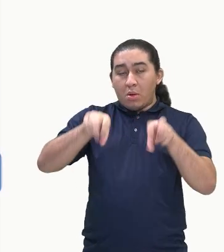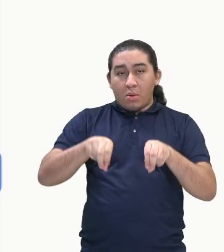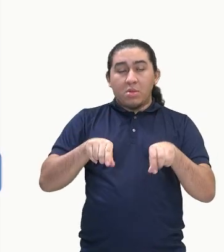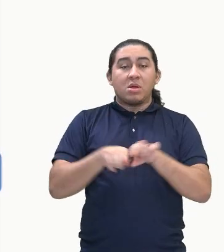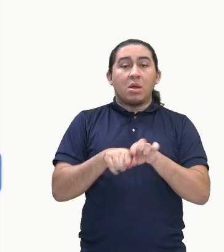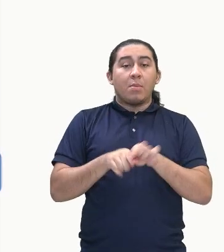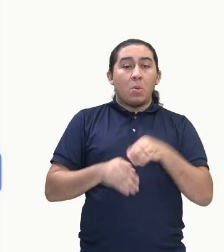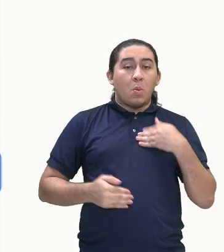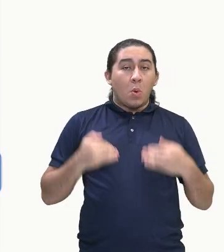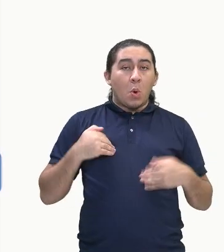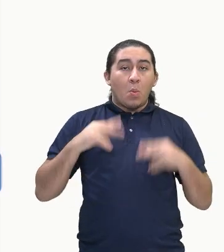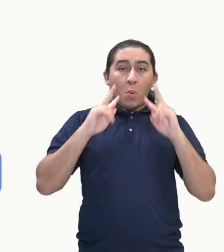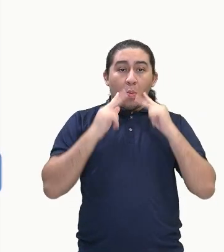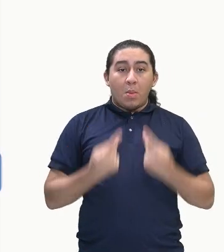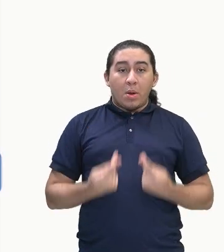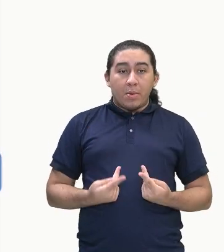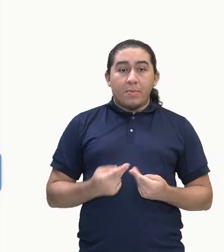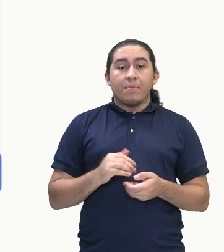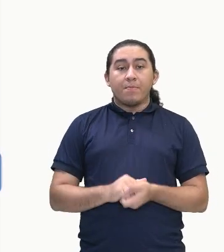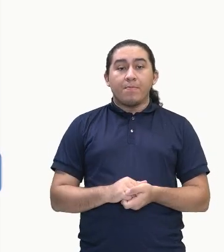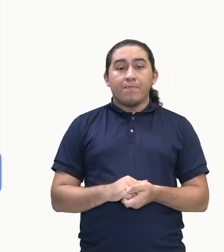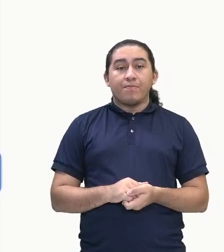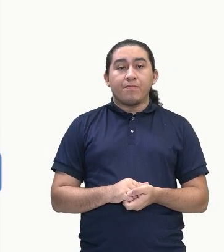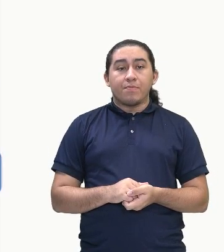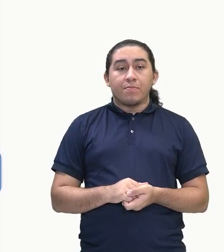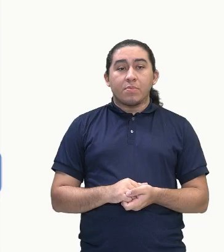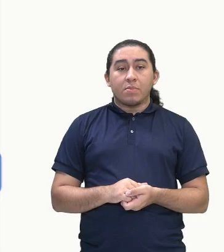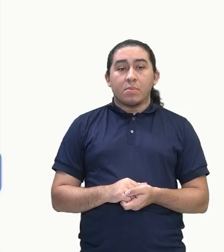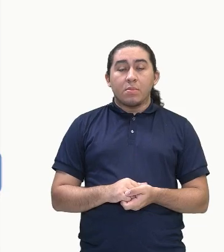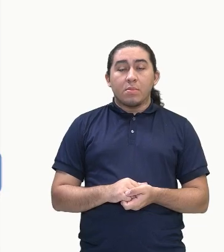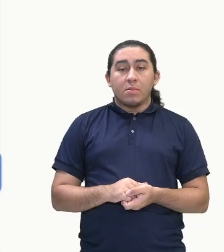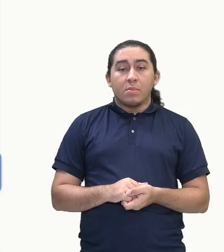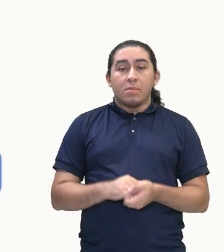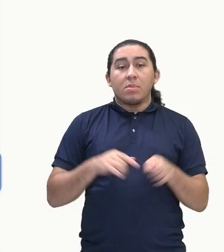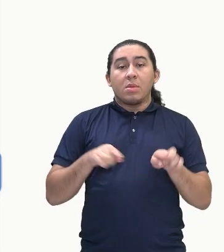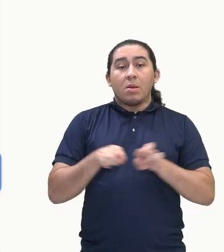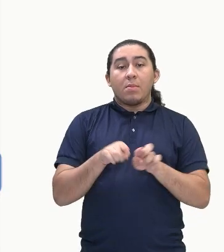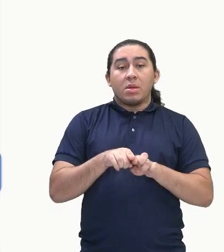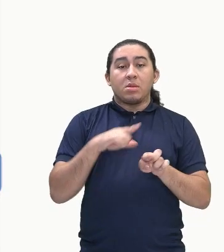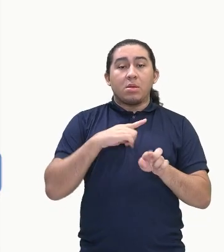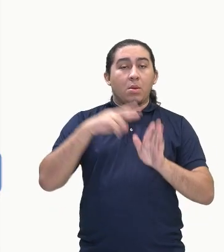temos a lei da frontalidade, certo?